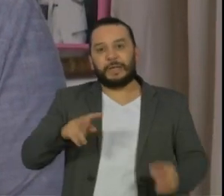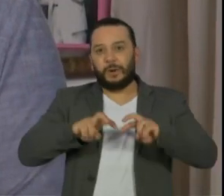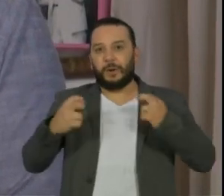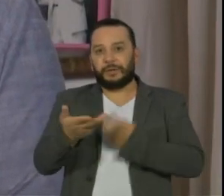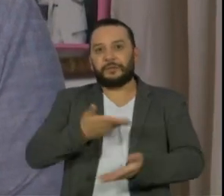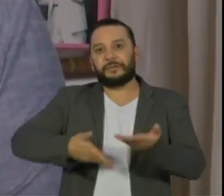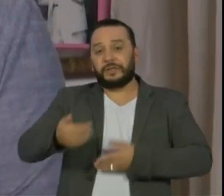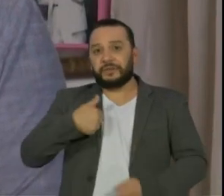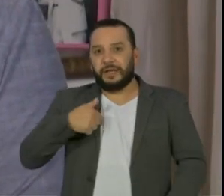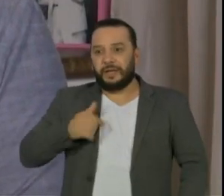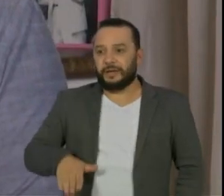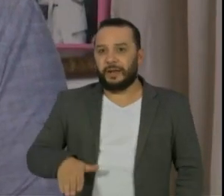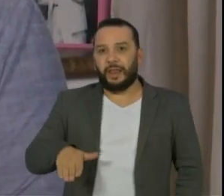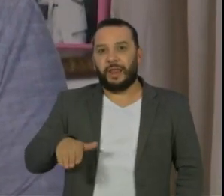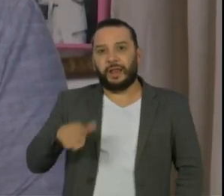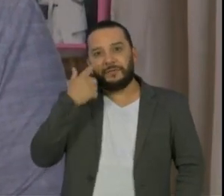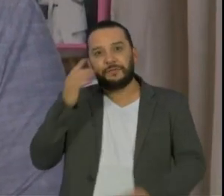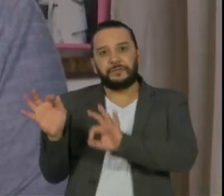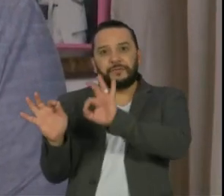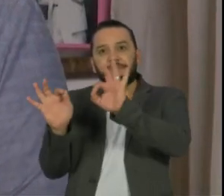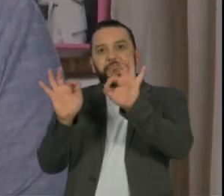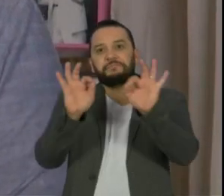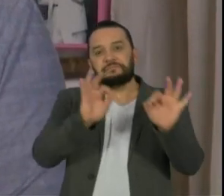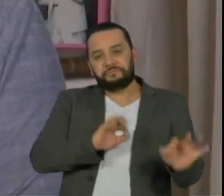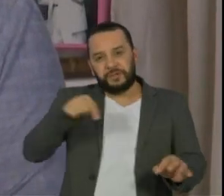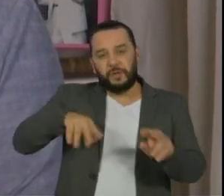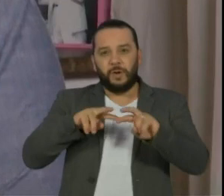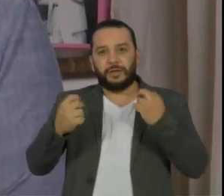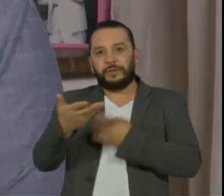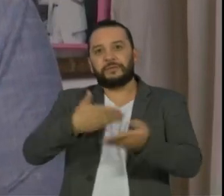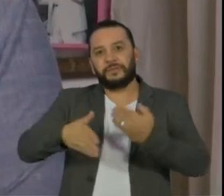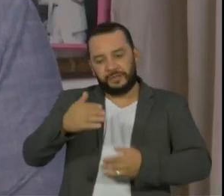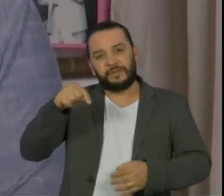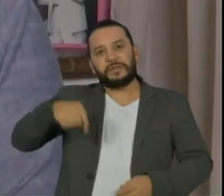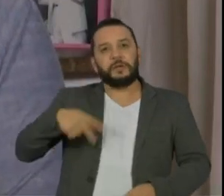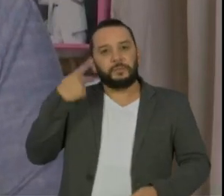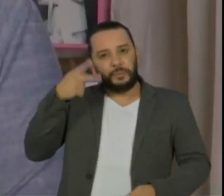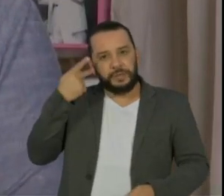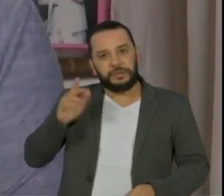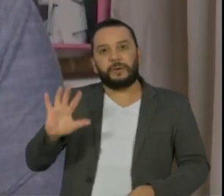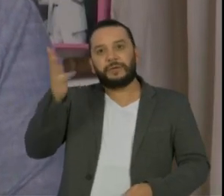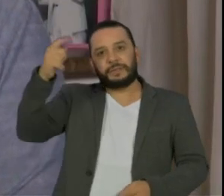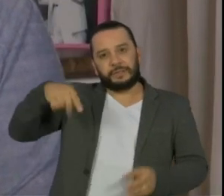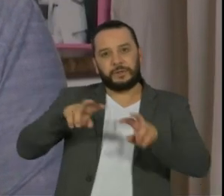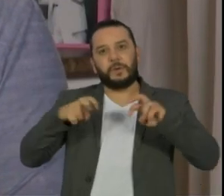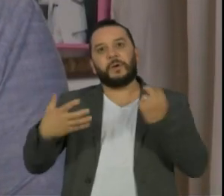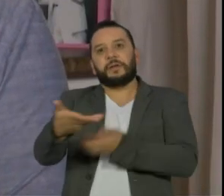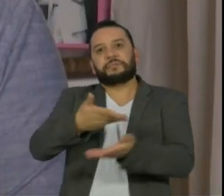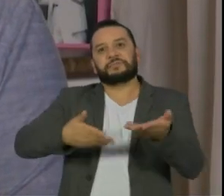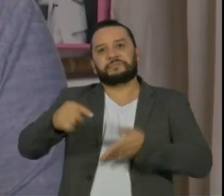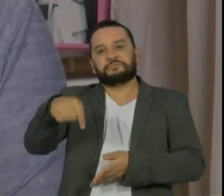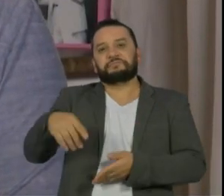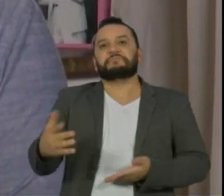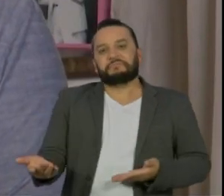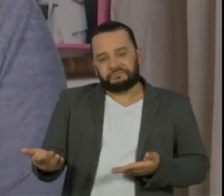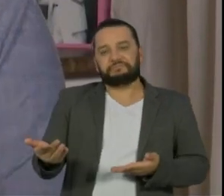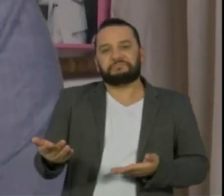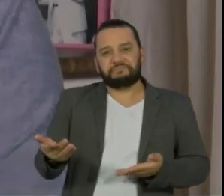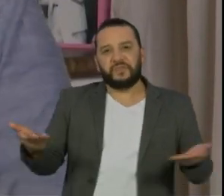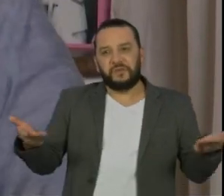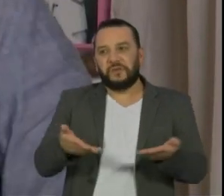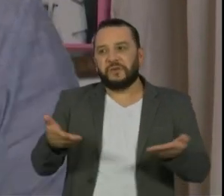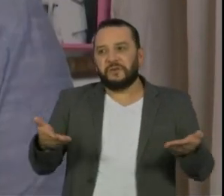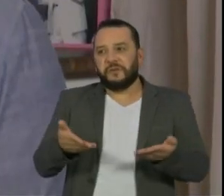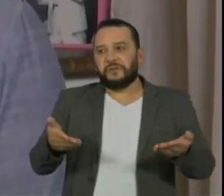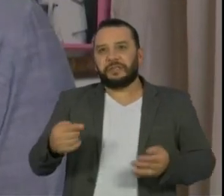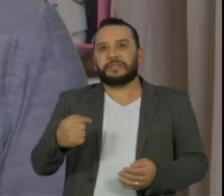desde criança vejo e assim, vi grandes cenas da política brasileira acontecendo no Roda Viva. E hoje eu estou